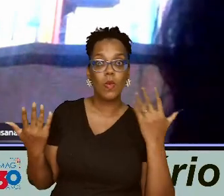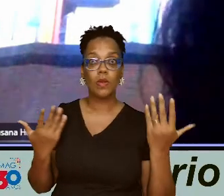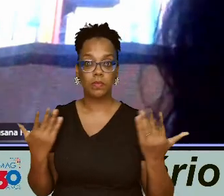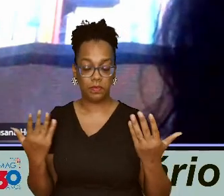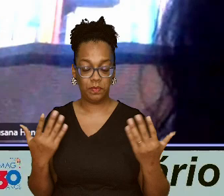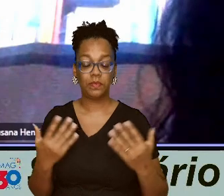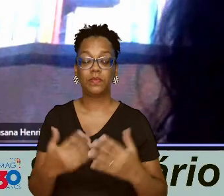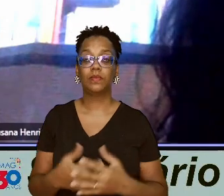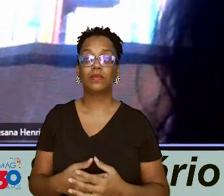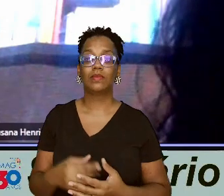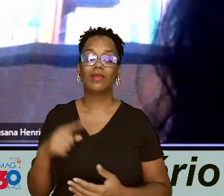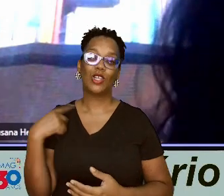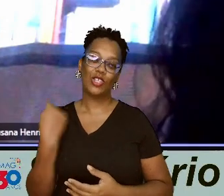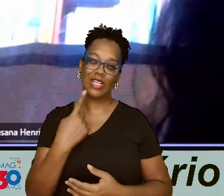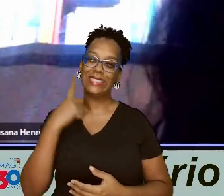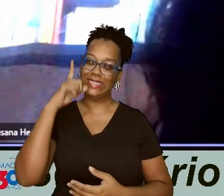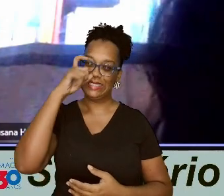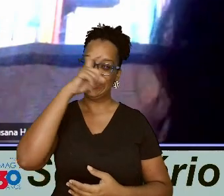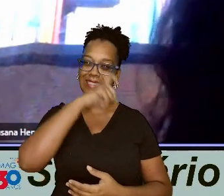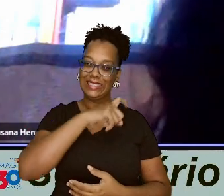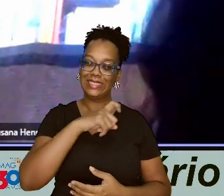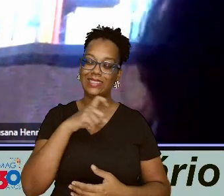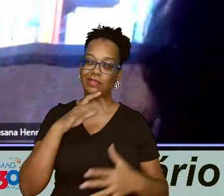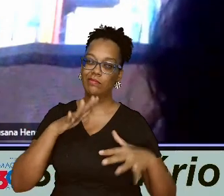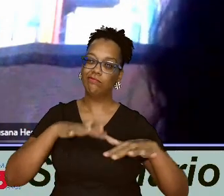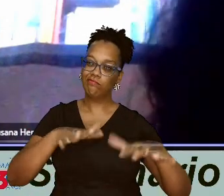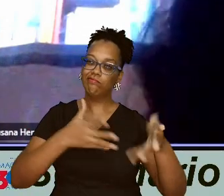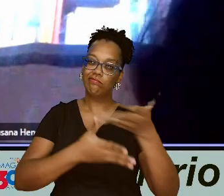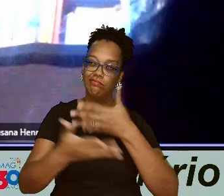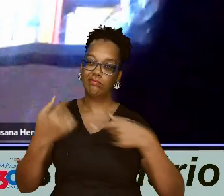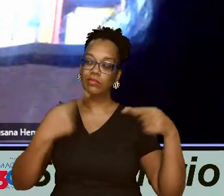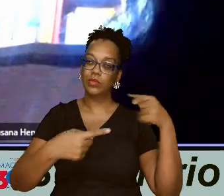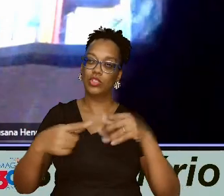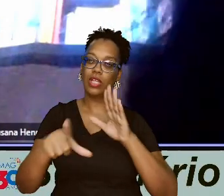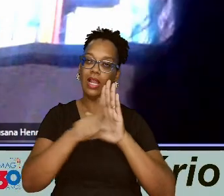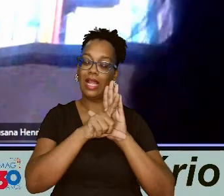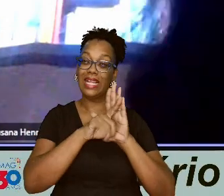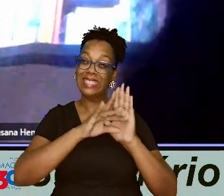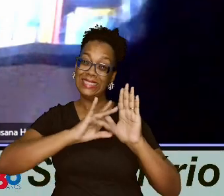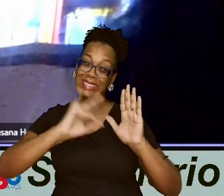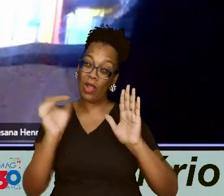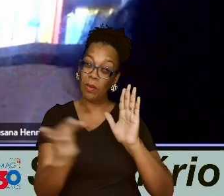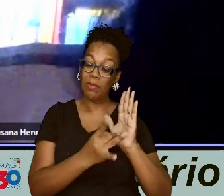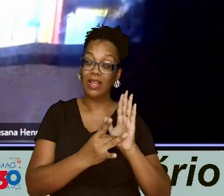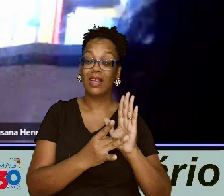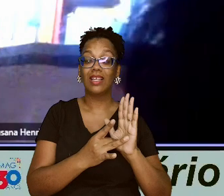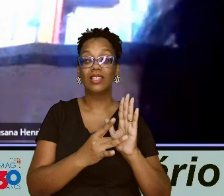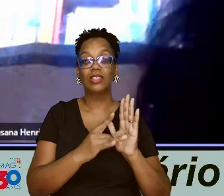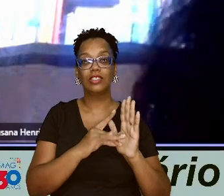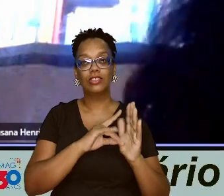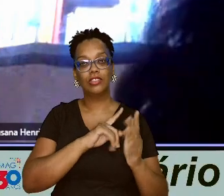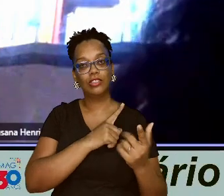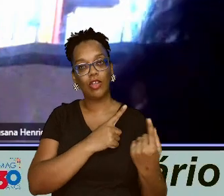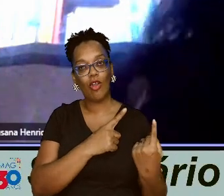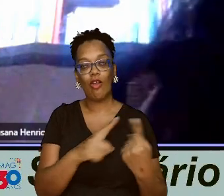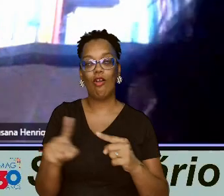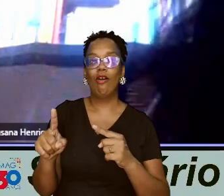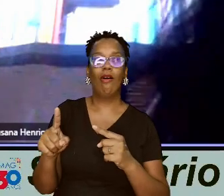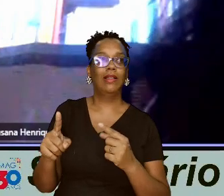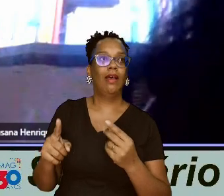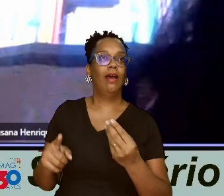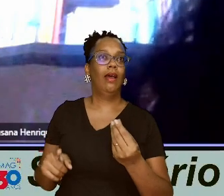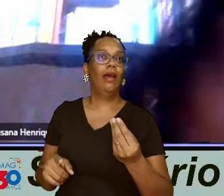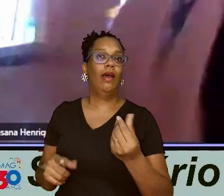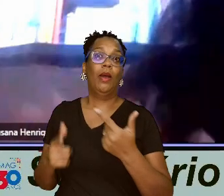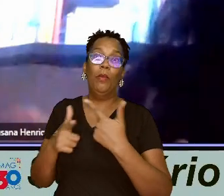é difícil a gente fazer um movimento de política legislativa que realmente ataque, né, o